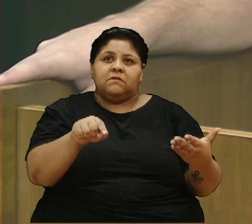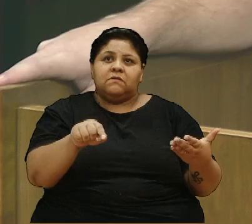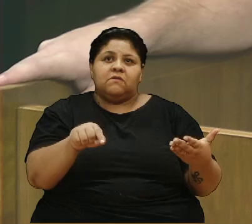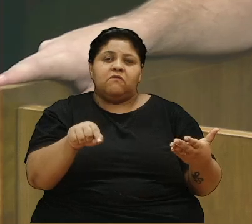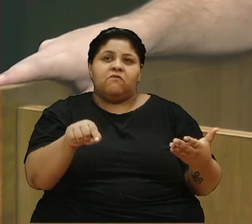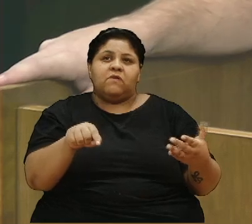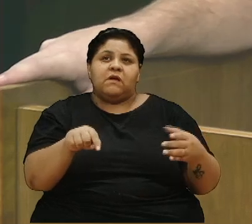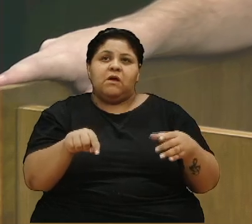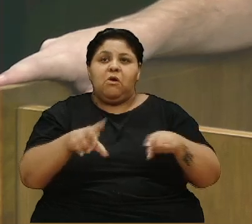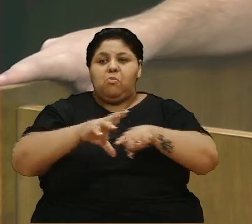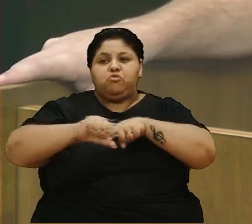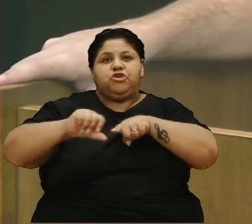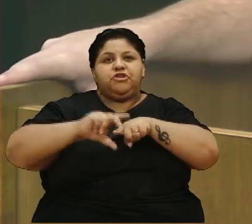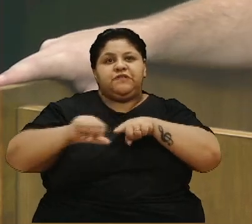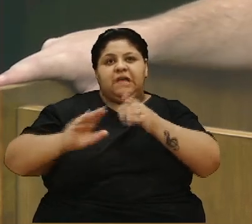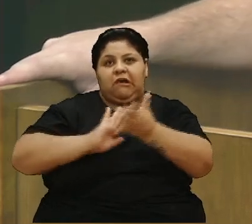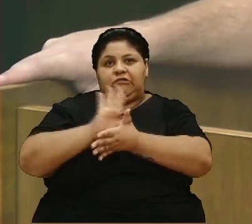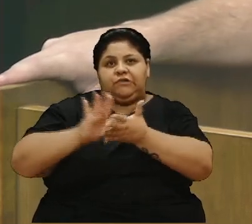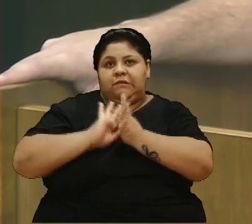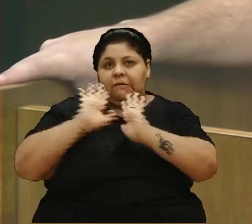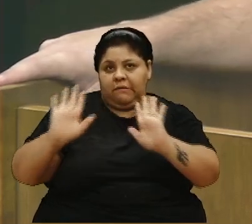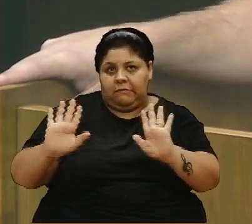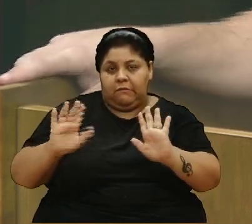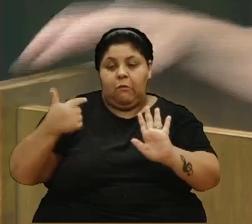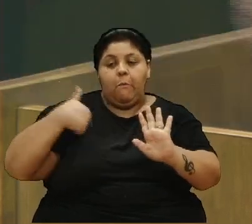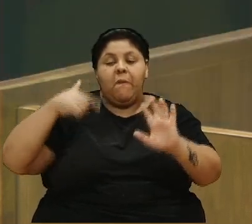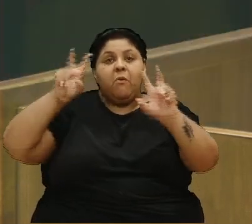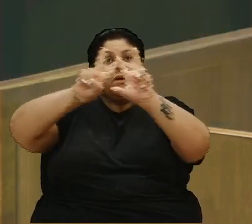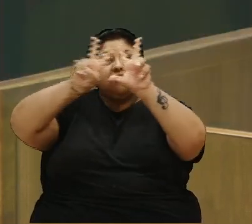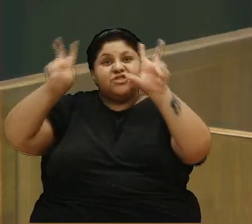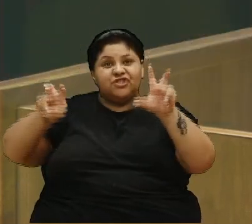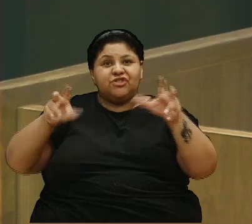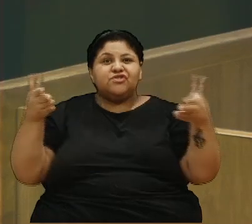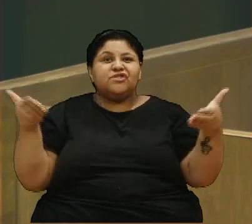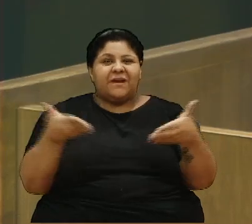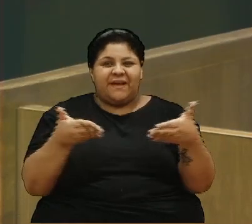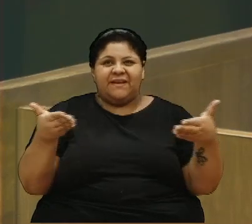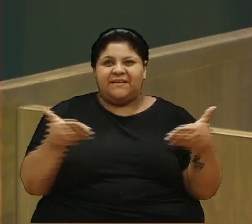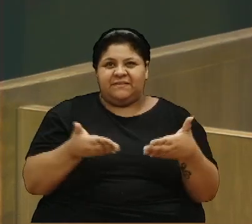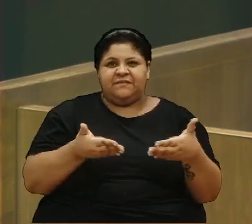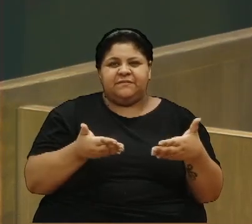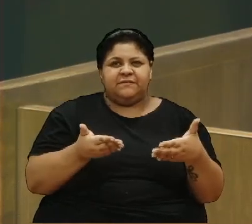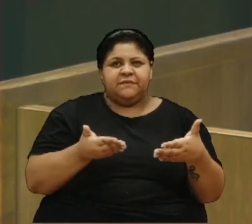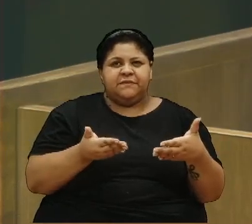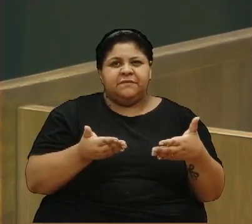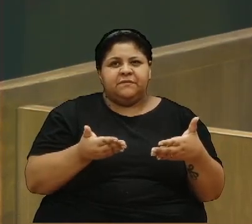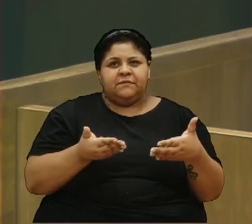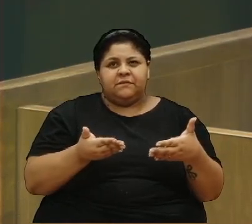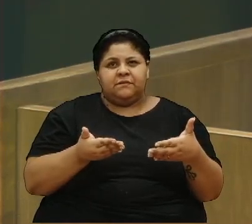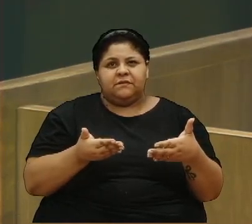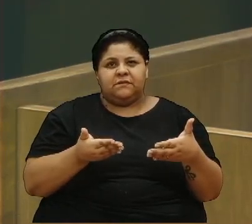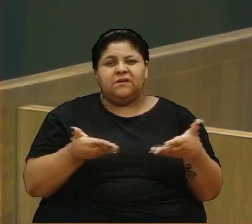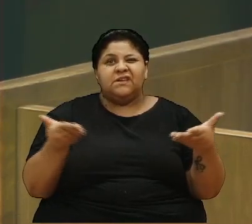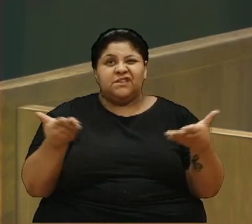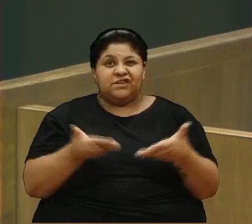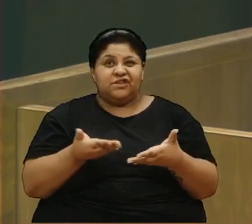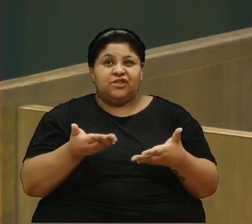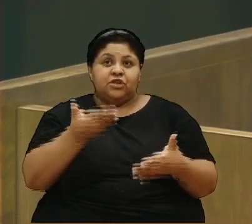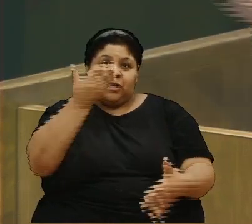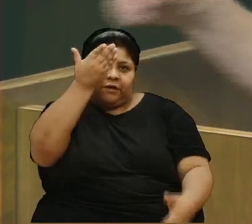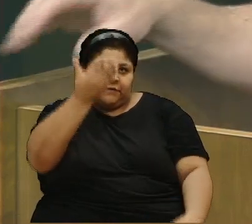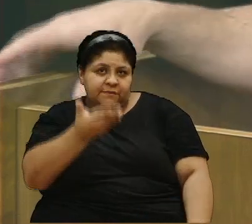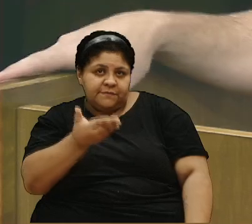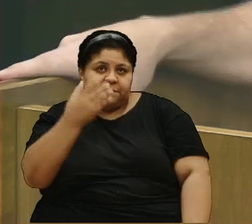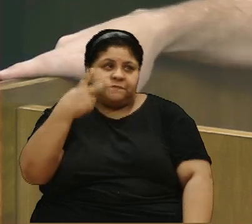lambendo. Mas meu assunto de hoje, já que a senhora